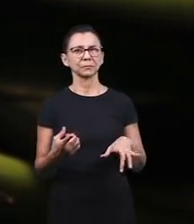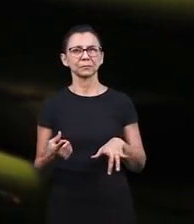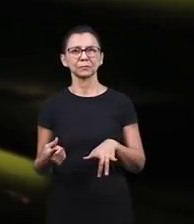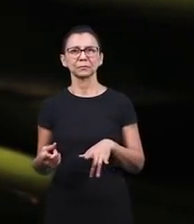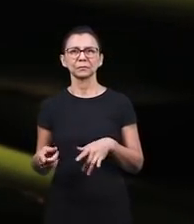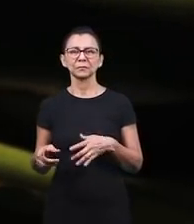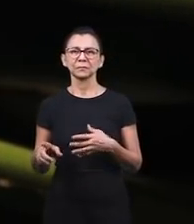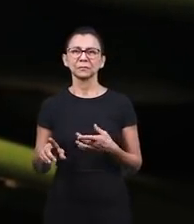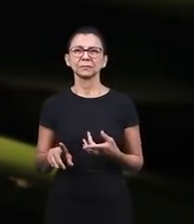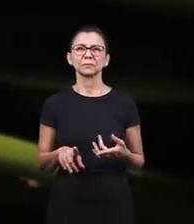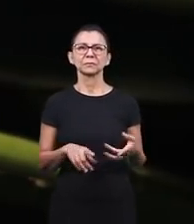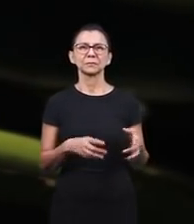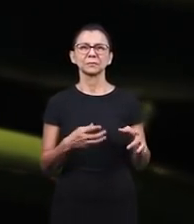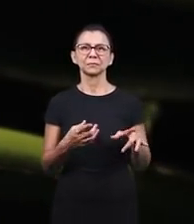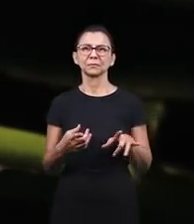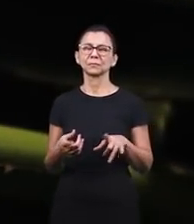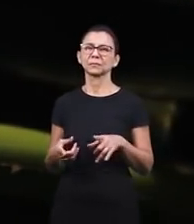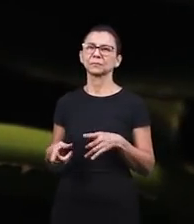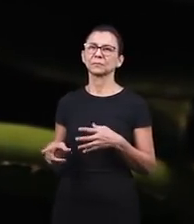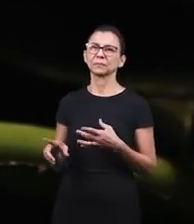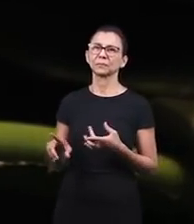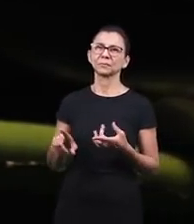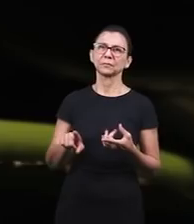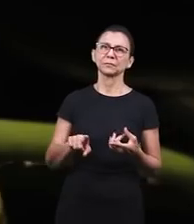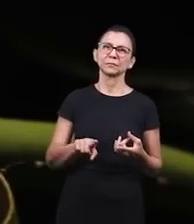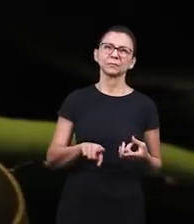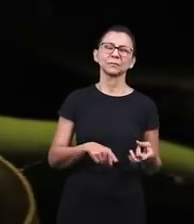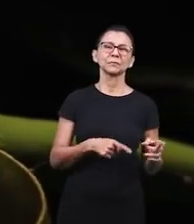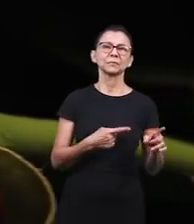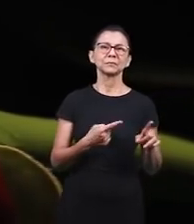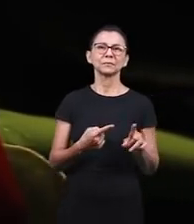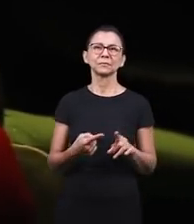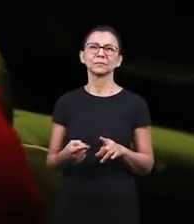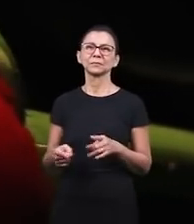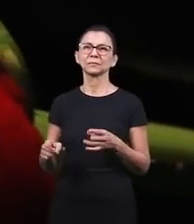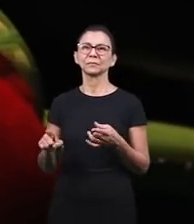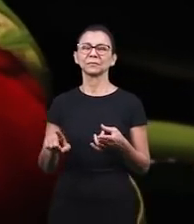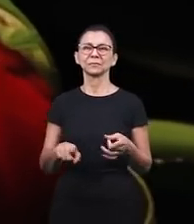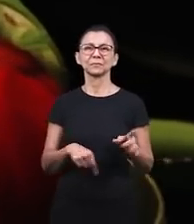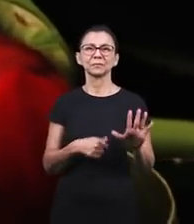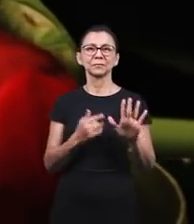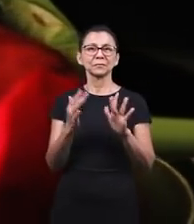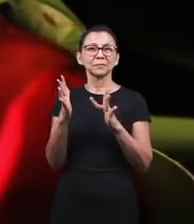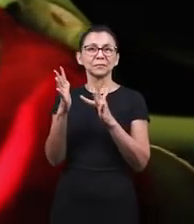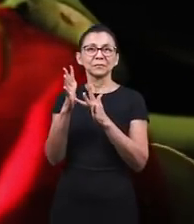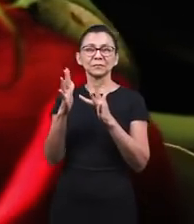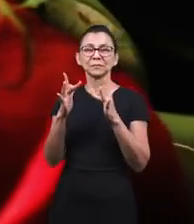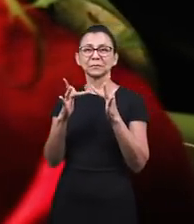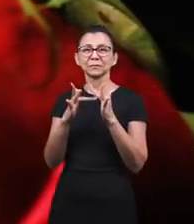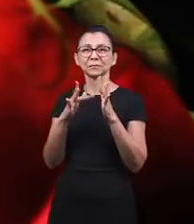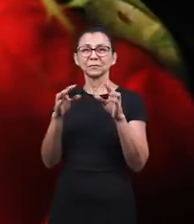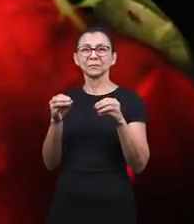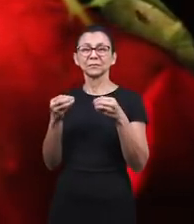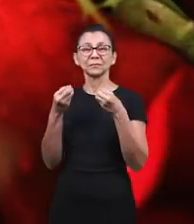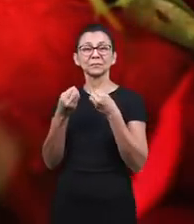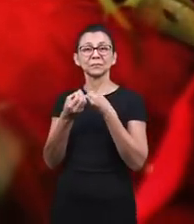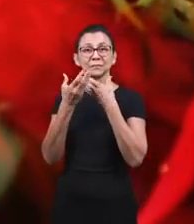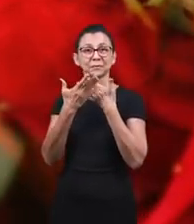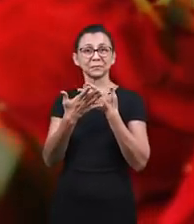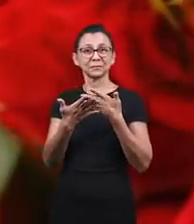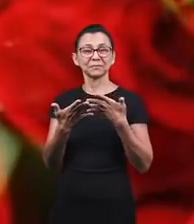Oh, que amor que Jesus nos tem